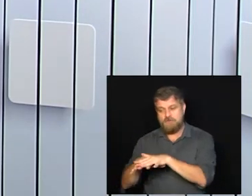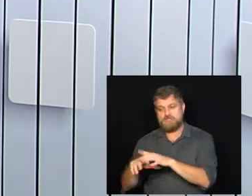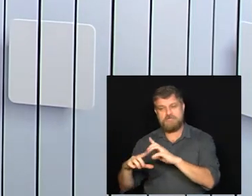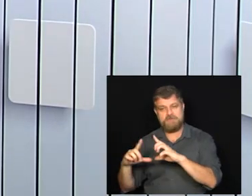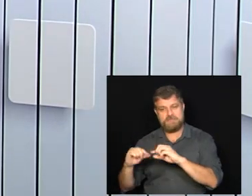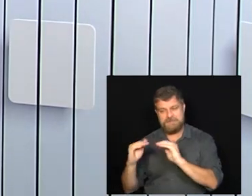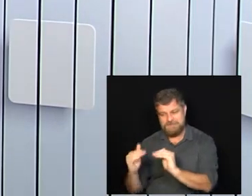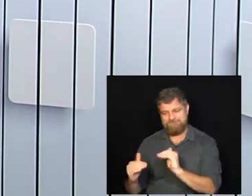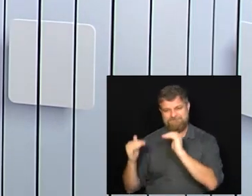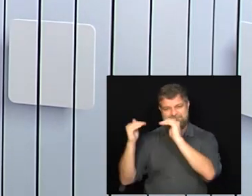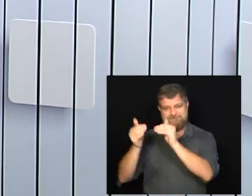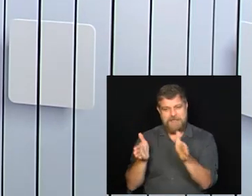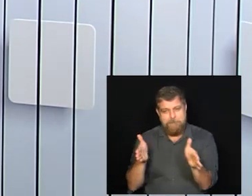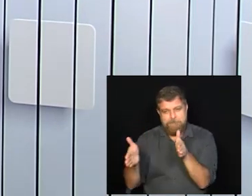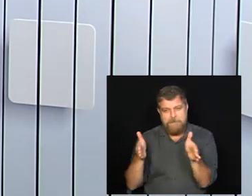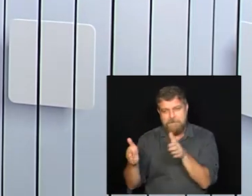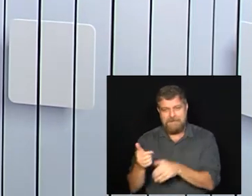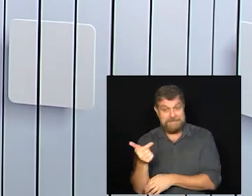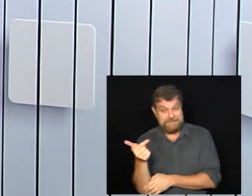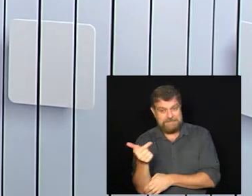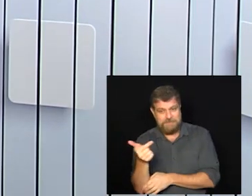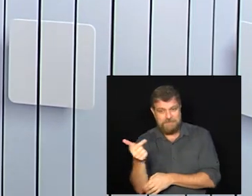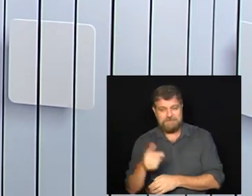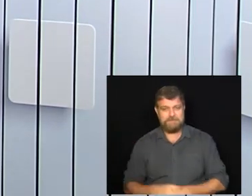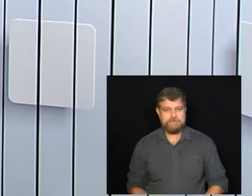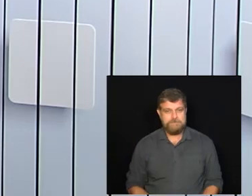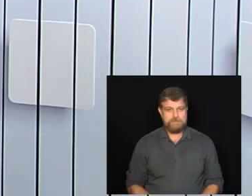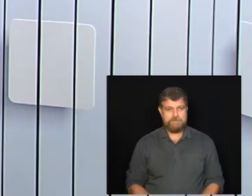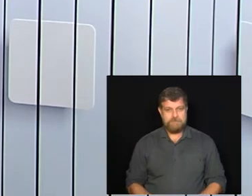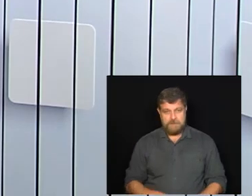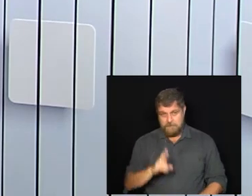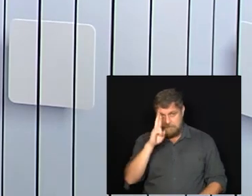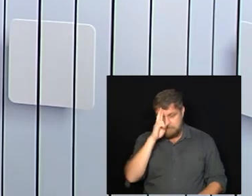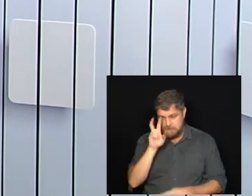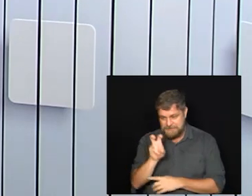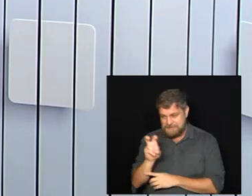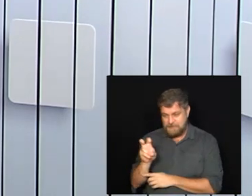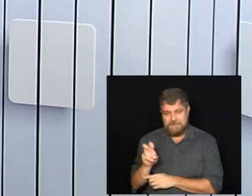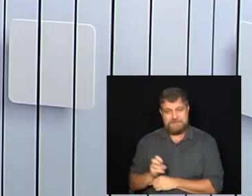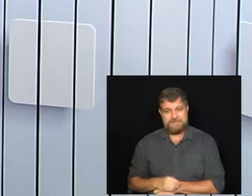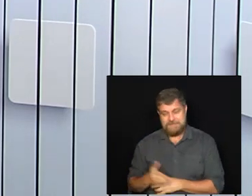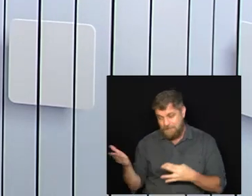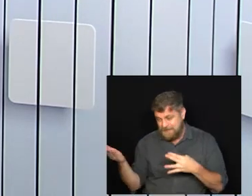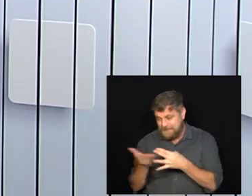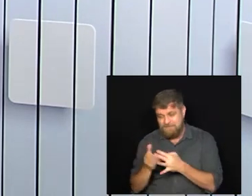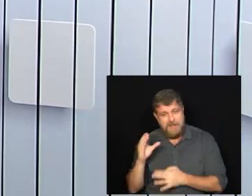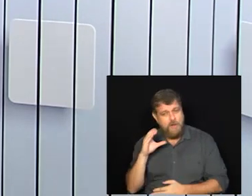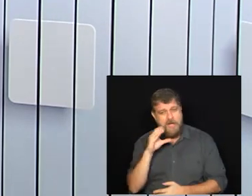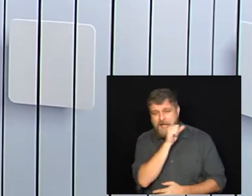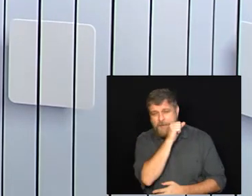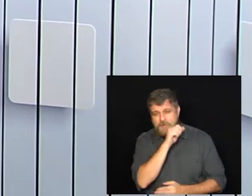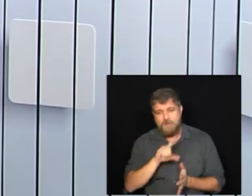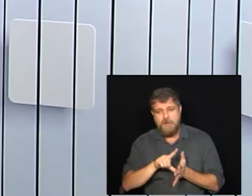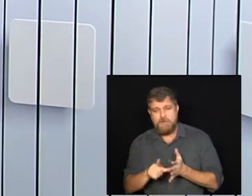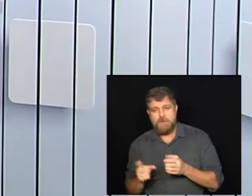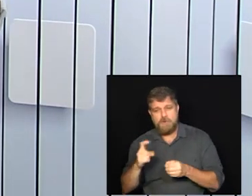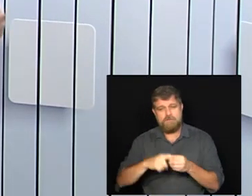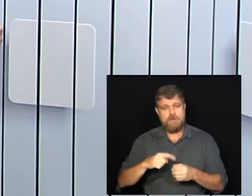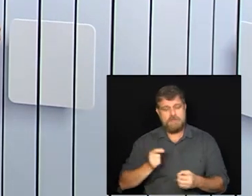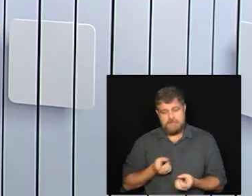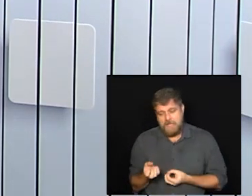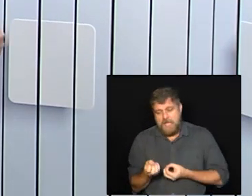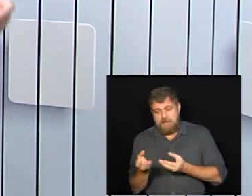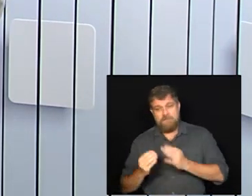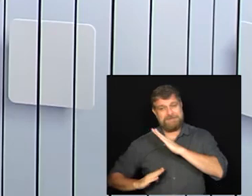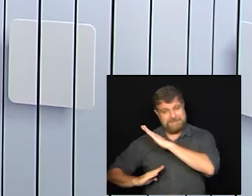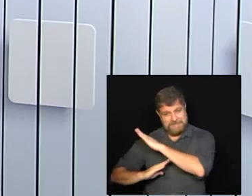à segunda fase. Vamos fazer o seguinte agora, 12h55, rápido intervalo e na volta as notícias